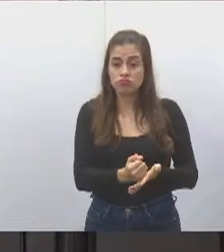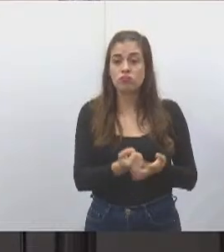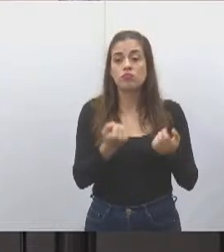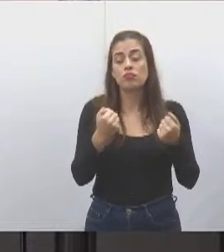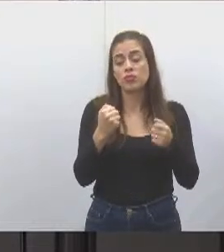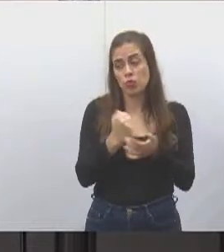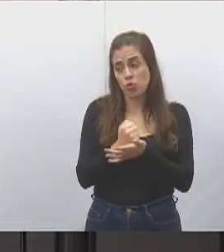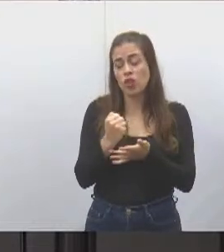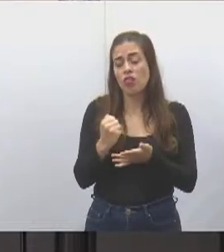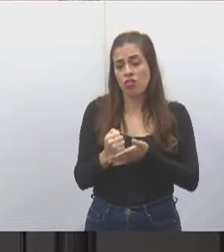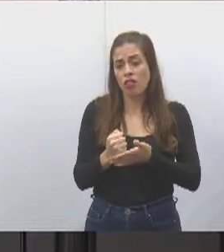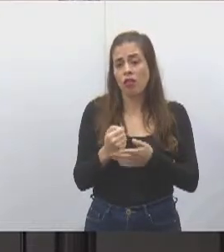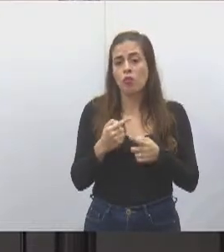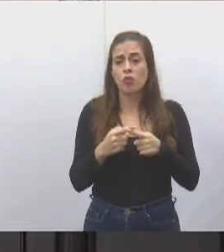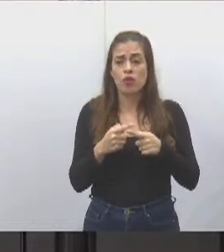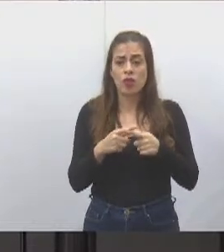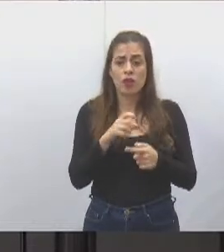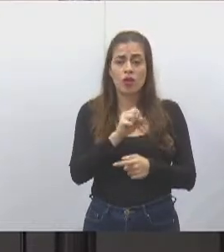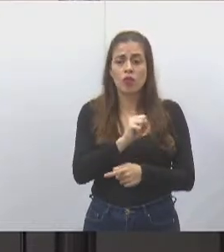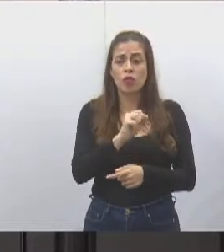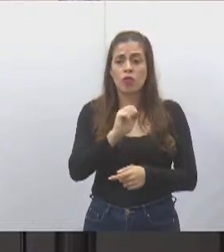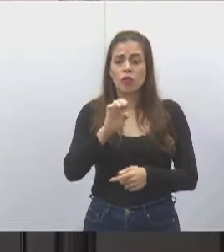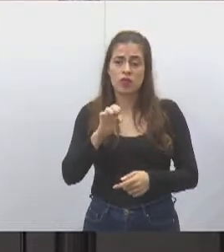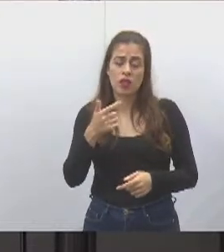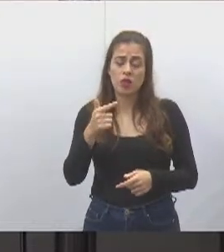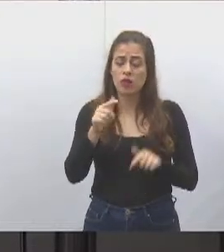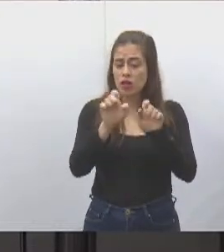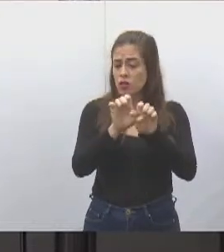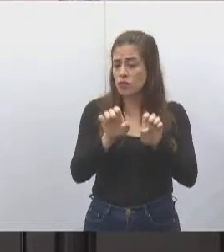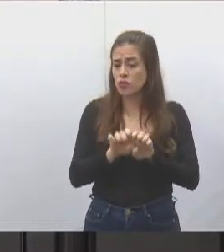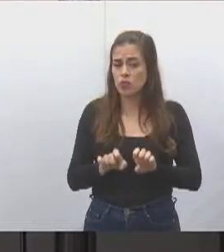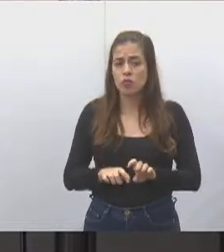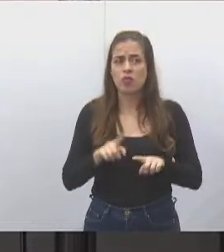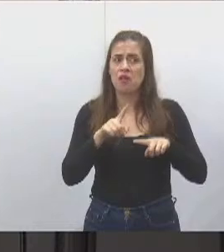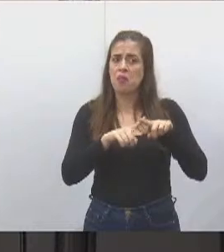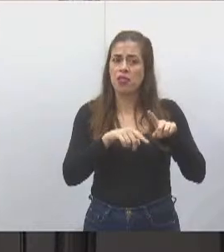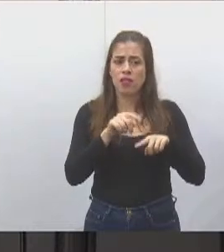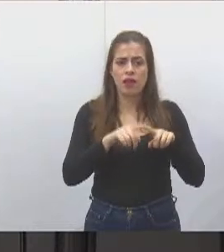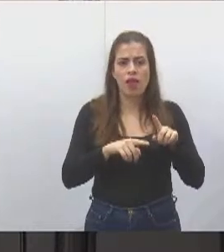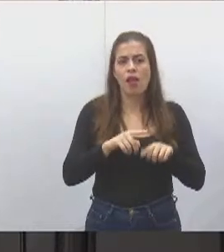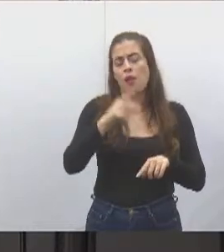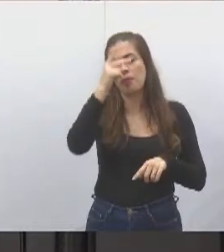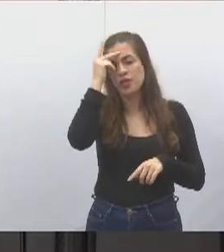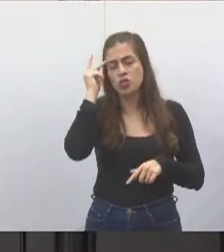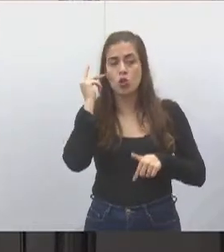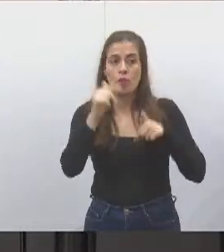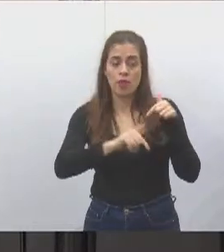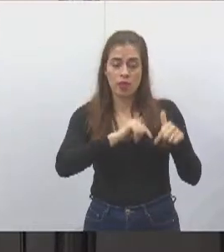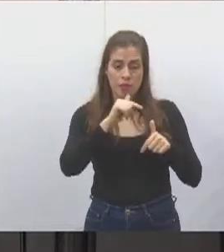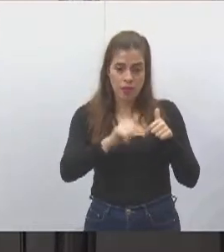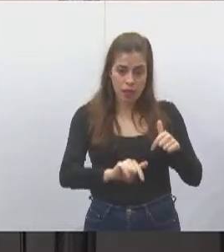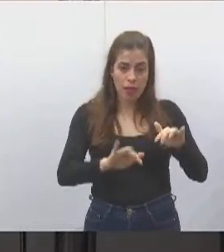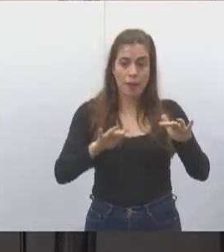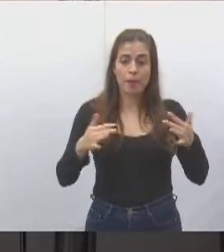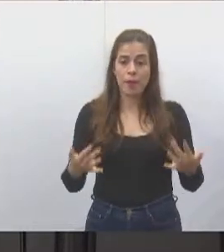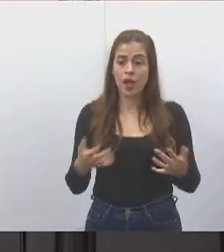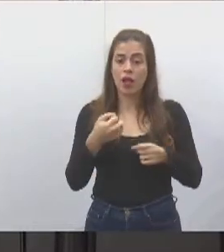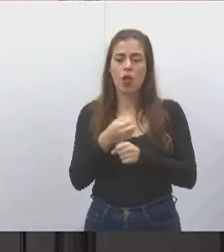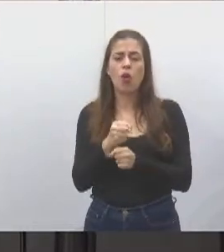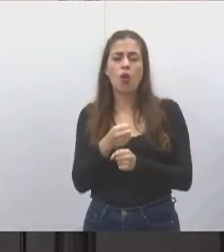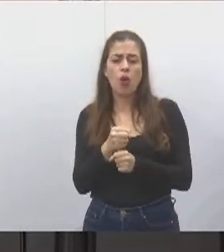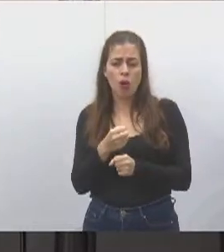ser contratadas porque o SAI não tem estrutura, nem de material de pessoal para executá-las. Eu estou falando de obras